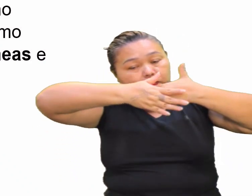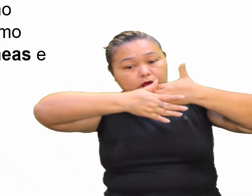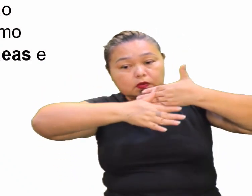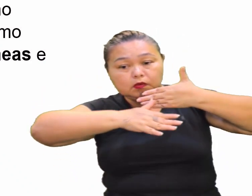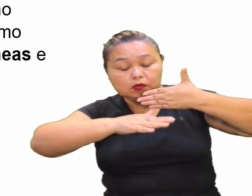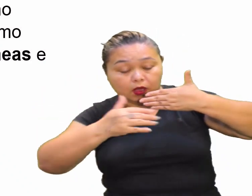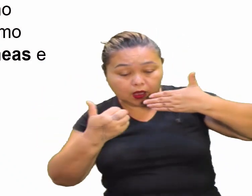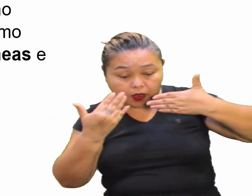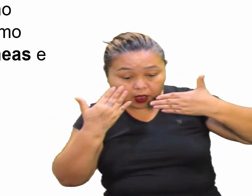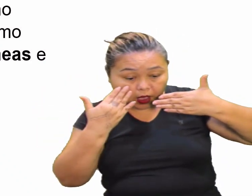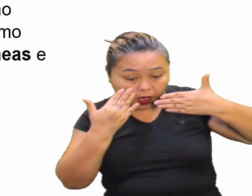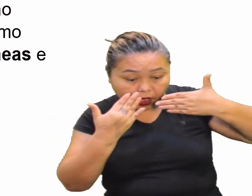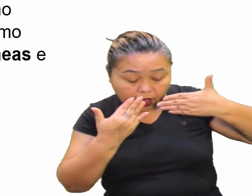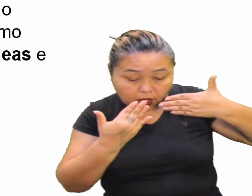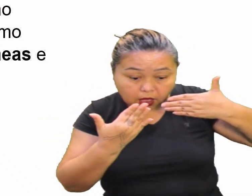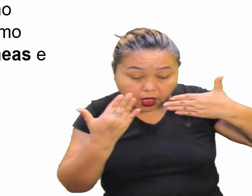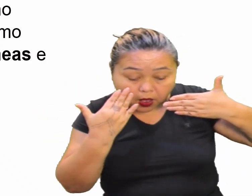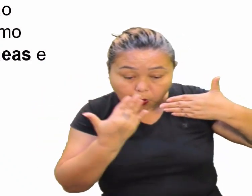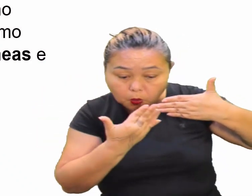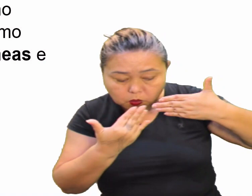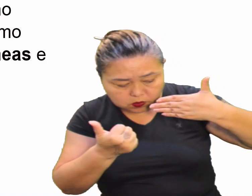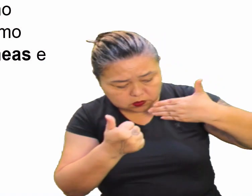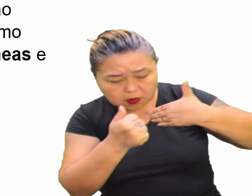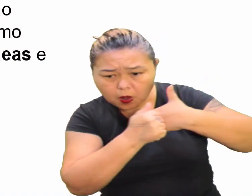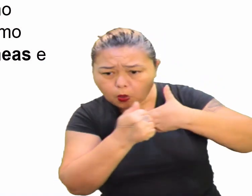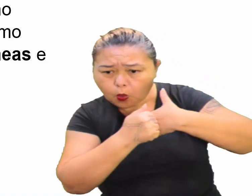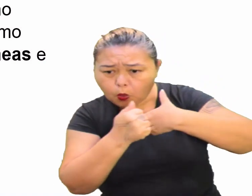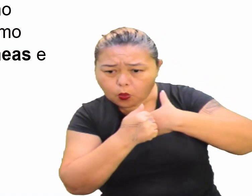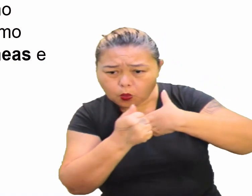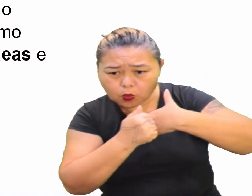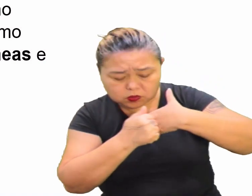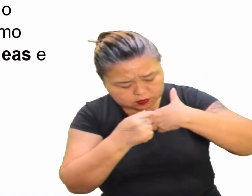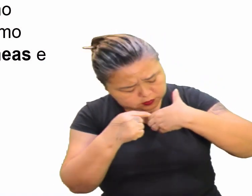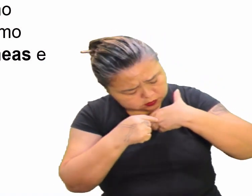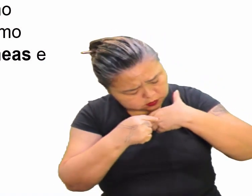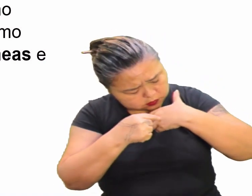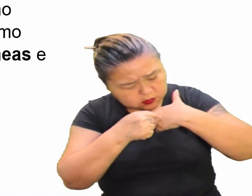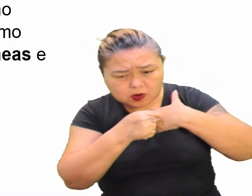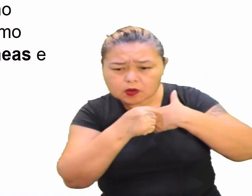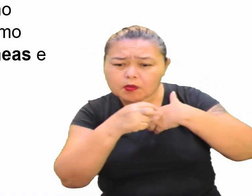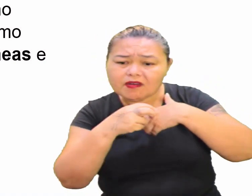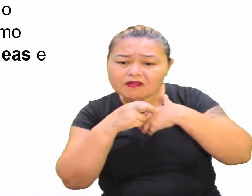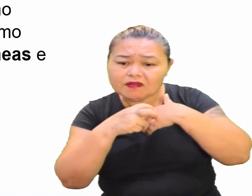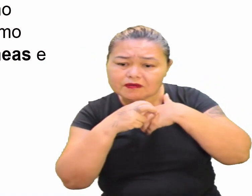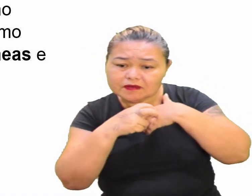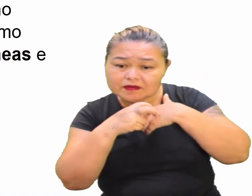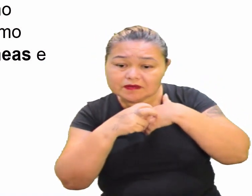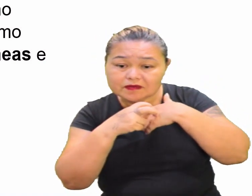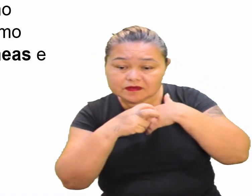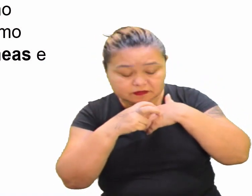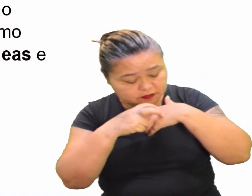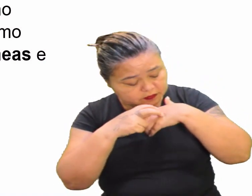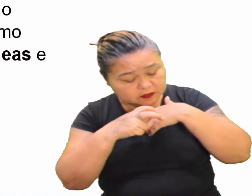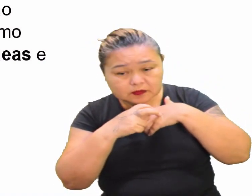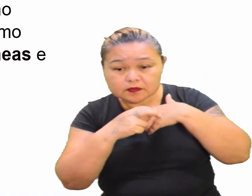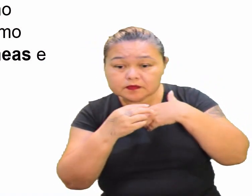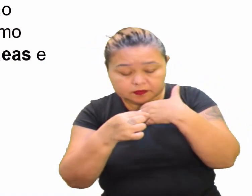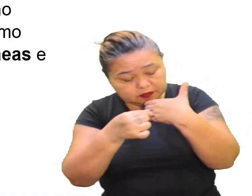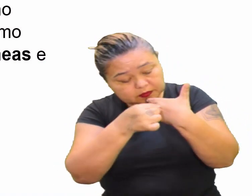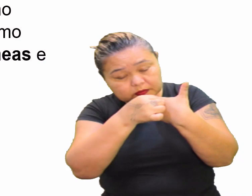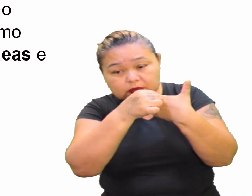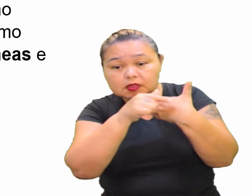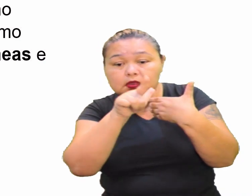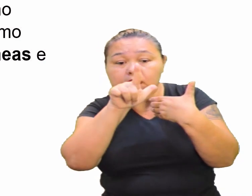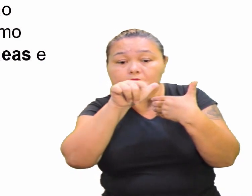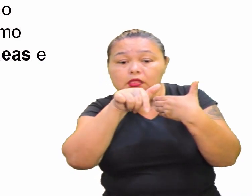chega perto, vocês veem, né? Um pontilhado esverdeado ali. Ali já seria os líquens,